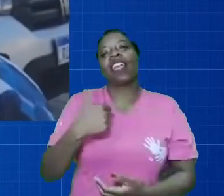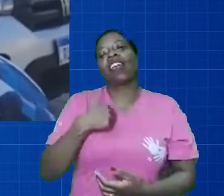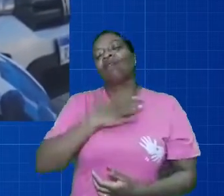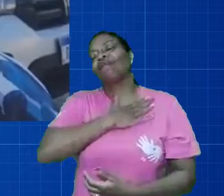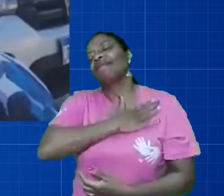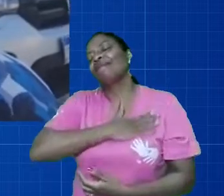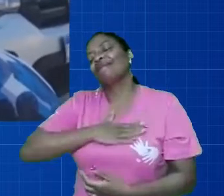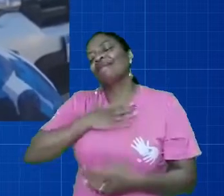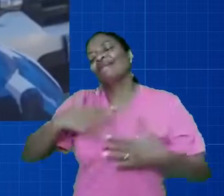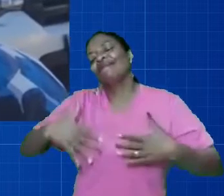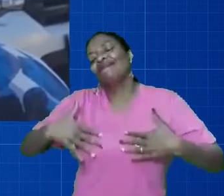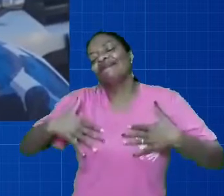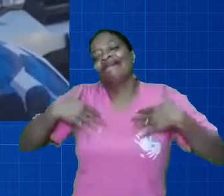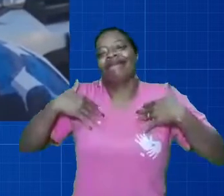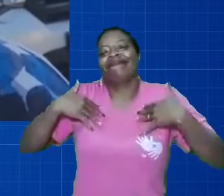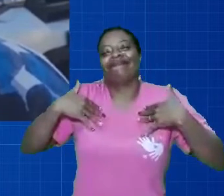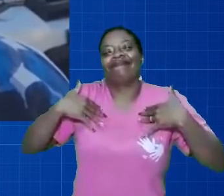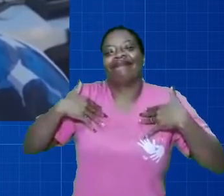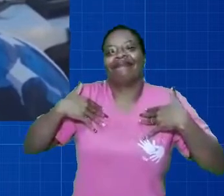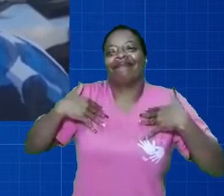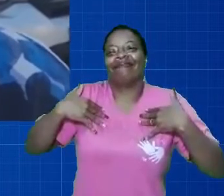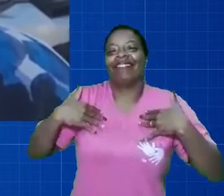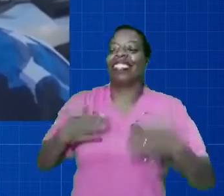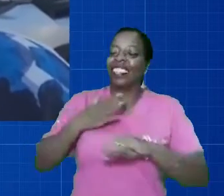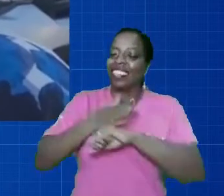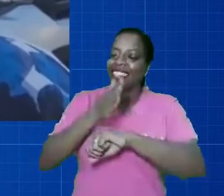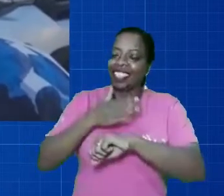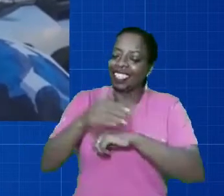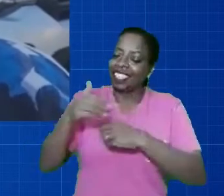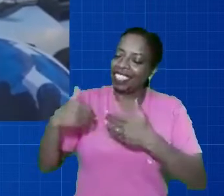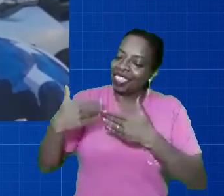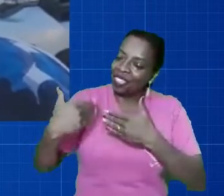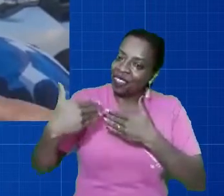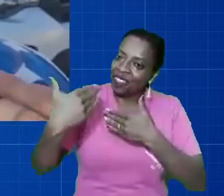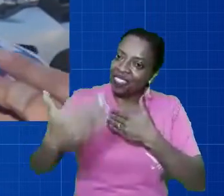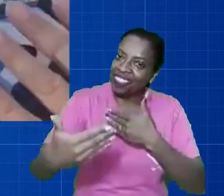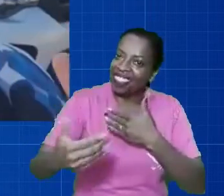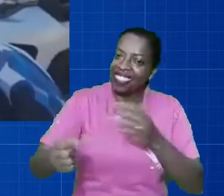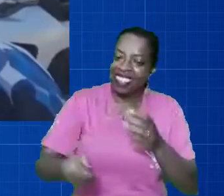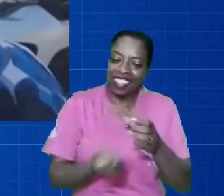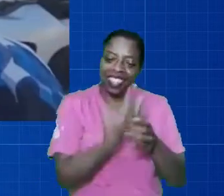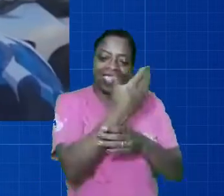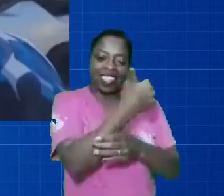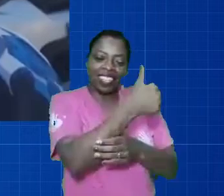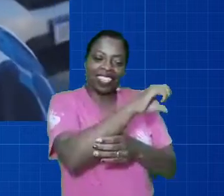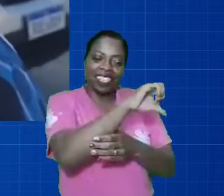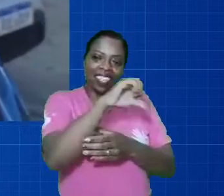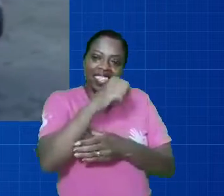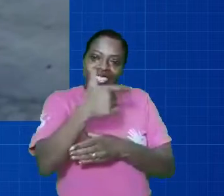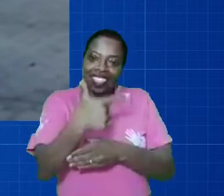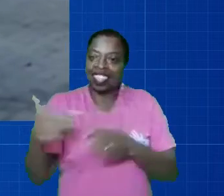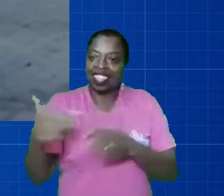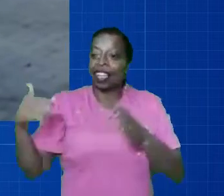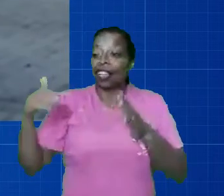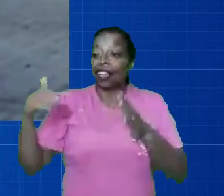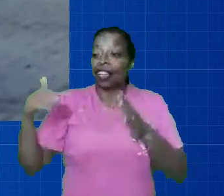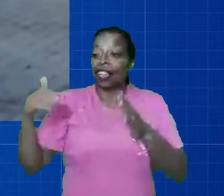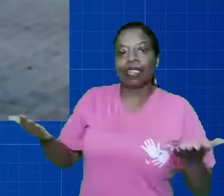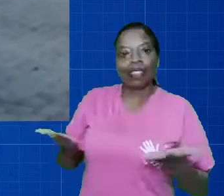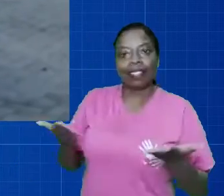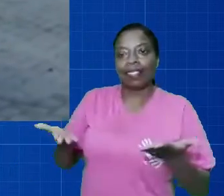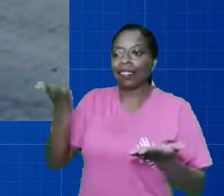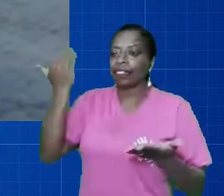esse projeto, de todo esse processo, desde a inauguração, lá em 92. Em alguns momentos eu estava como professora